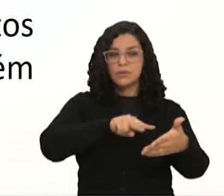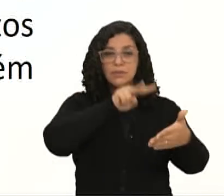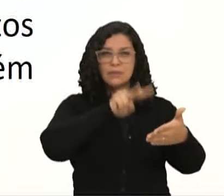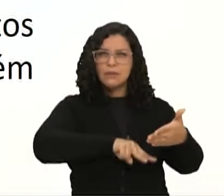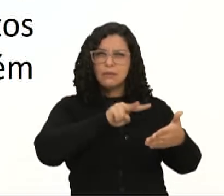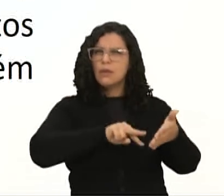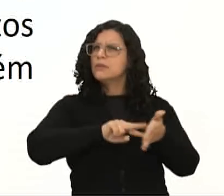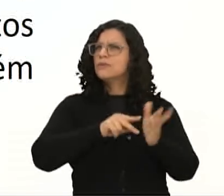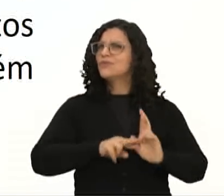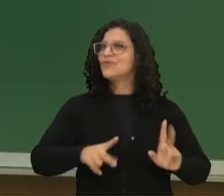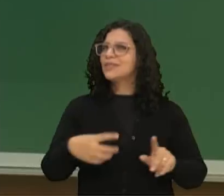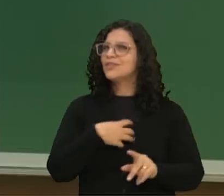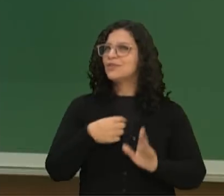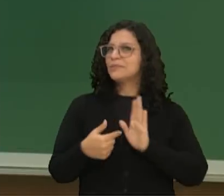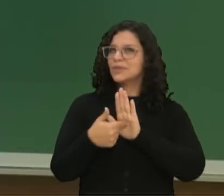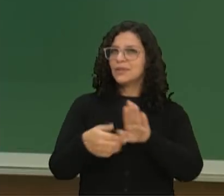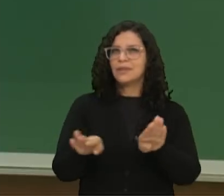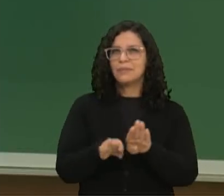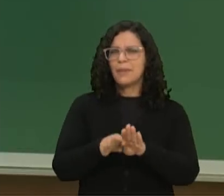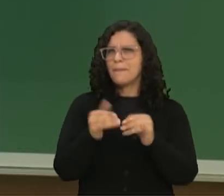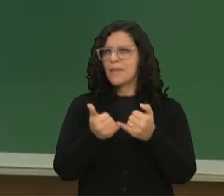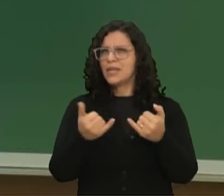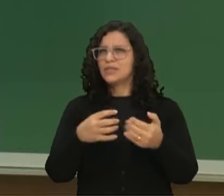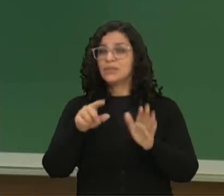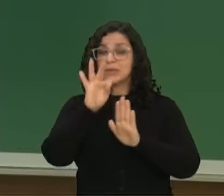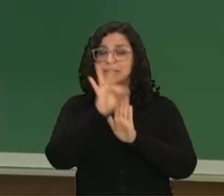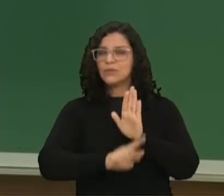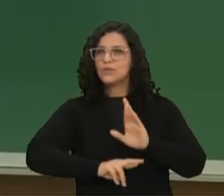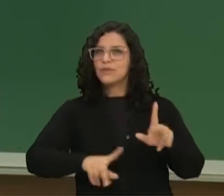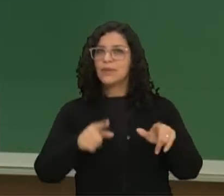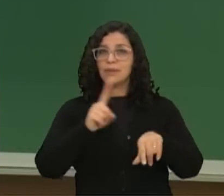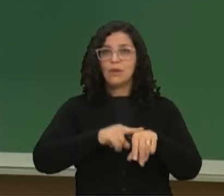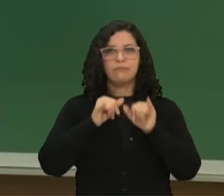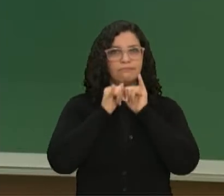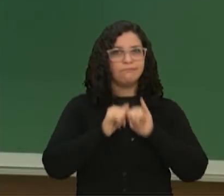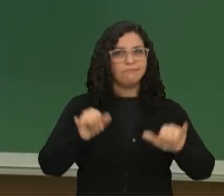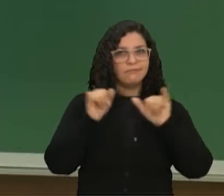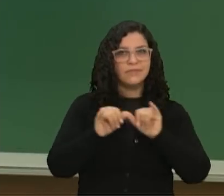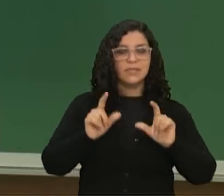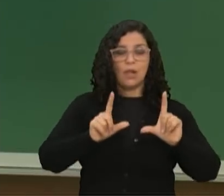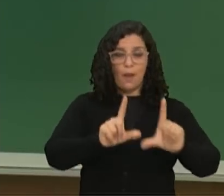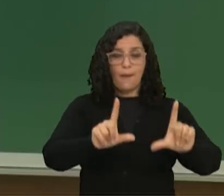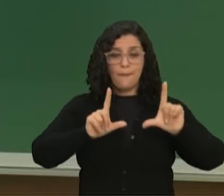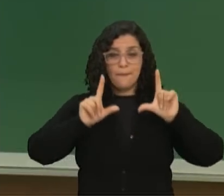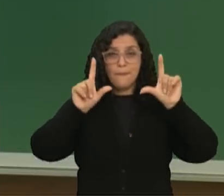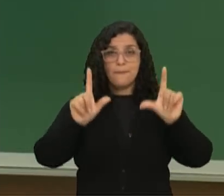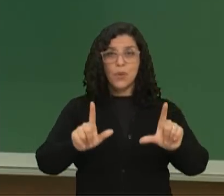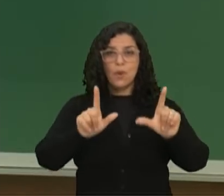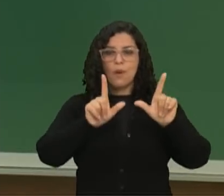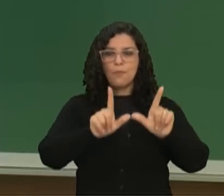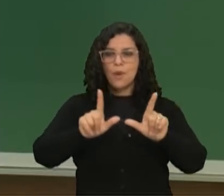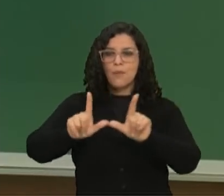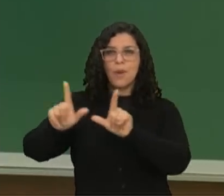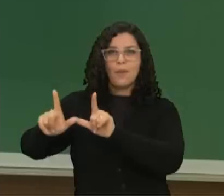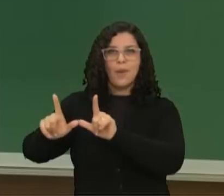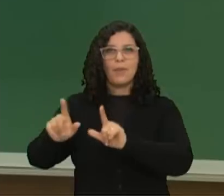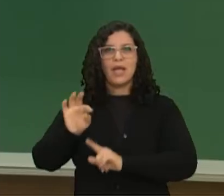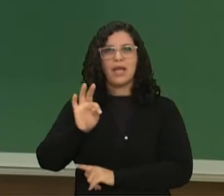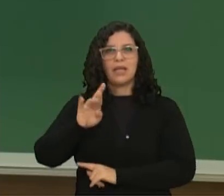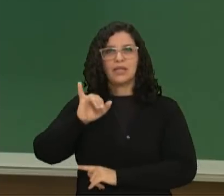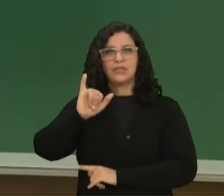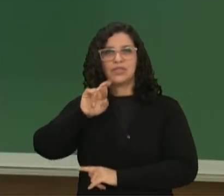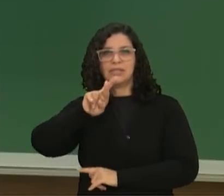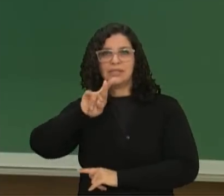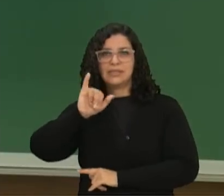queriam trazer algo diferente, fazer uma diferenciação lá na publicação e incluíram então nos jornais as tirinhas.